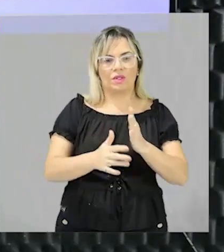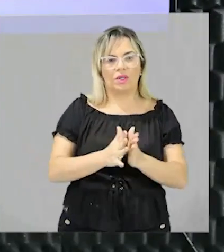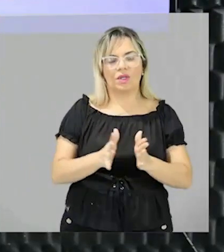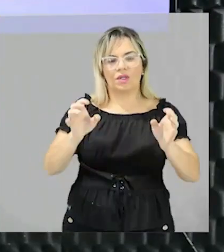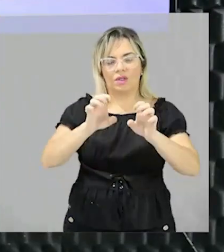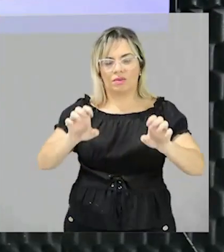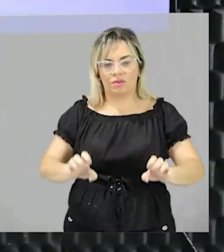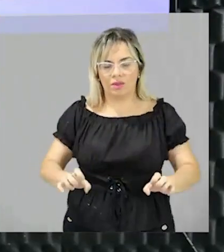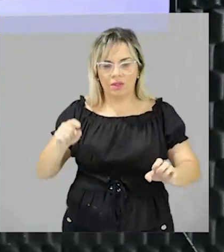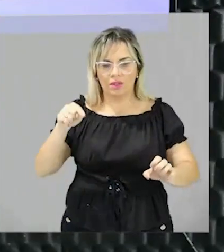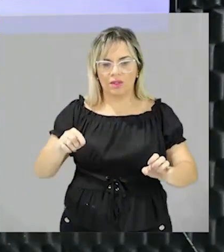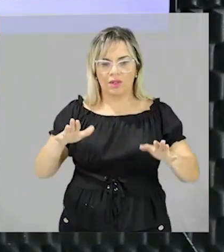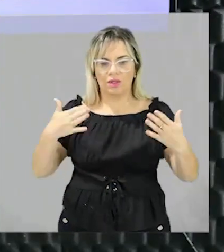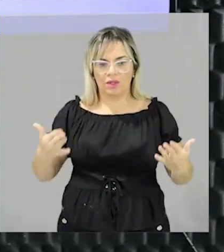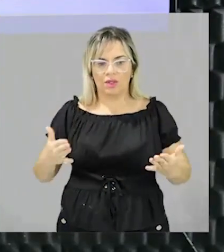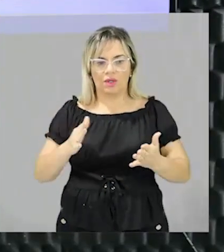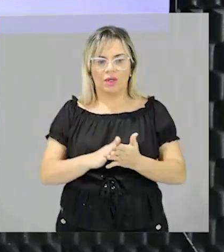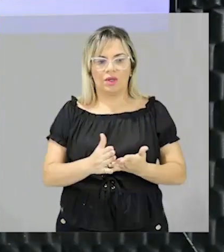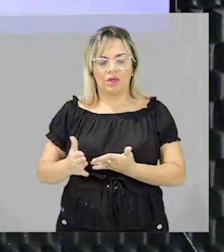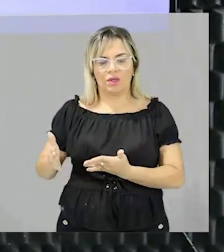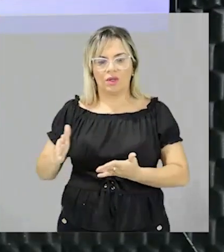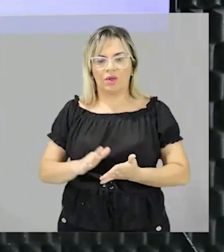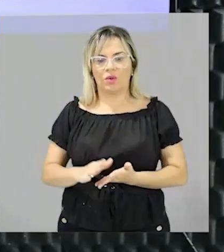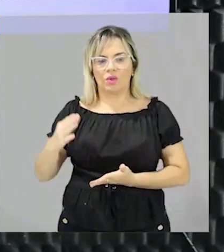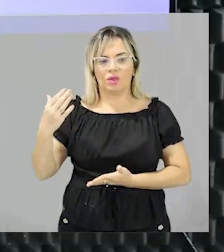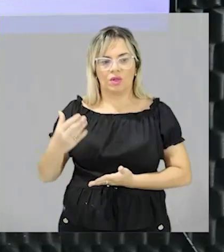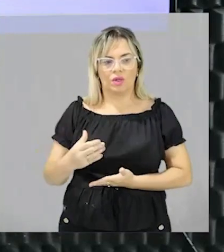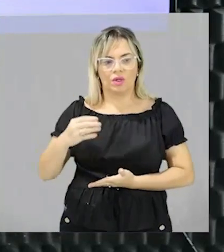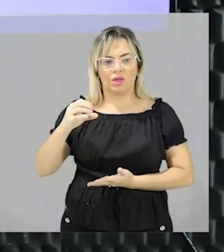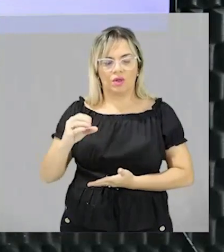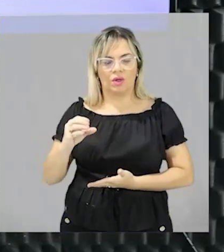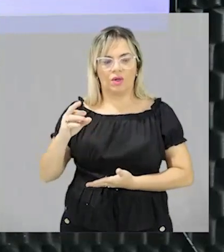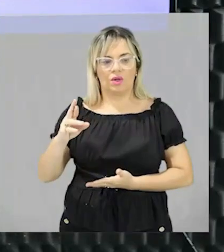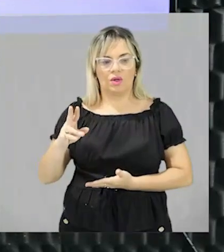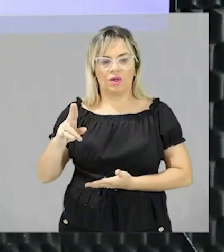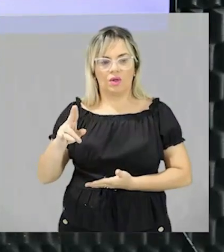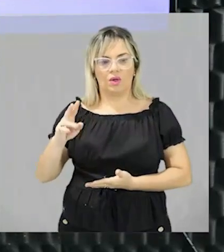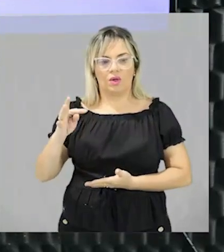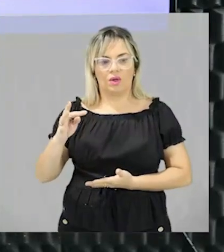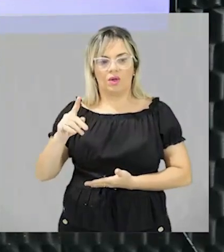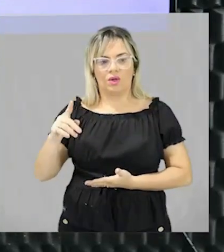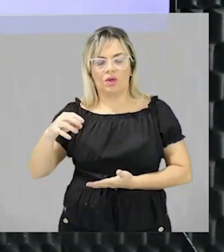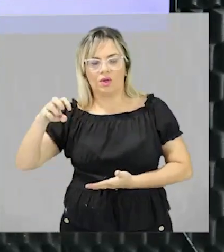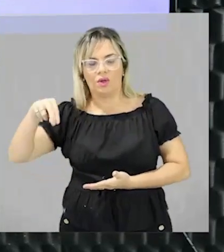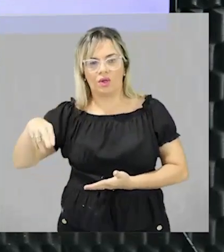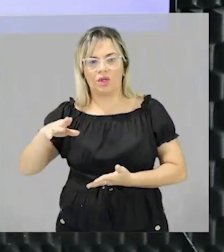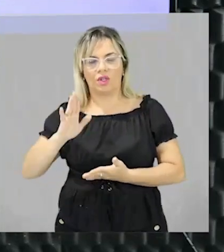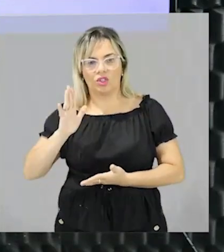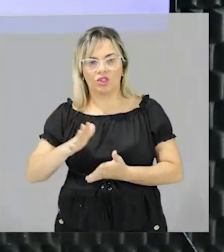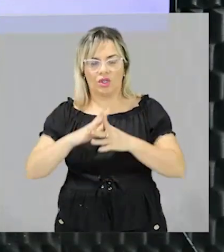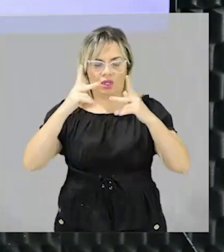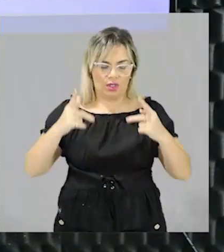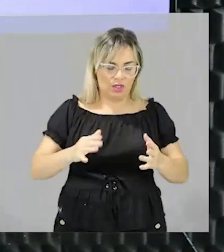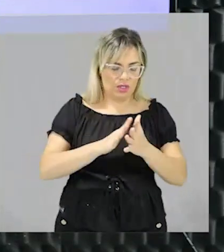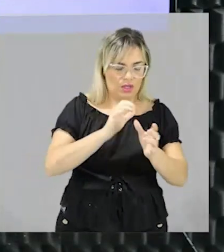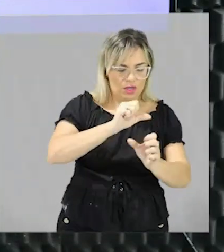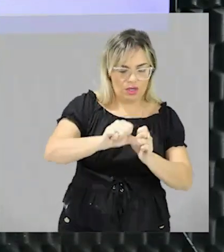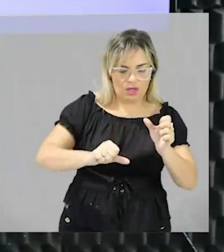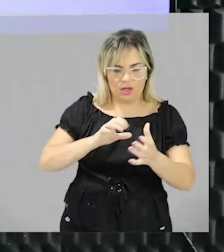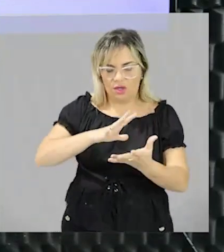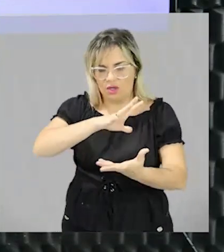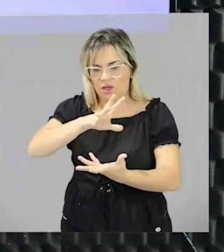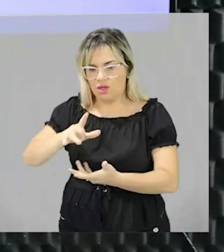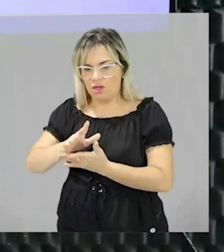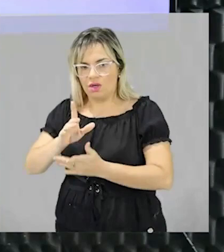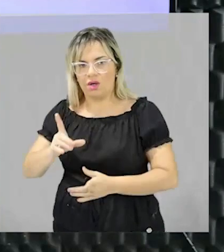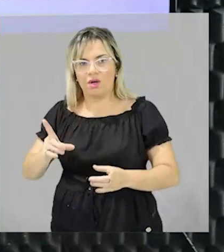planeta? E é isso que Crutzen está dizendo. O ser humano ele já altera a característica do planeta que nós podemos identificar como